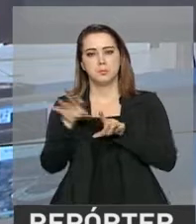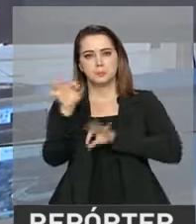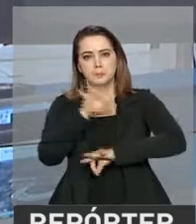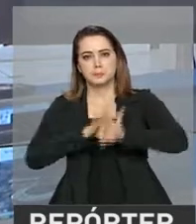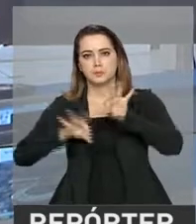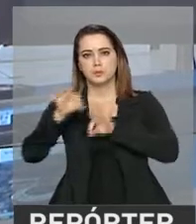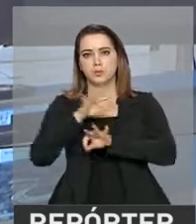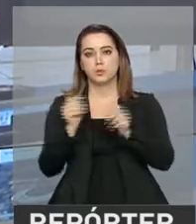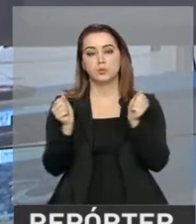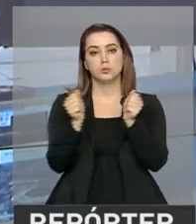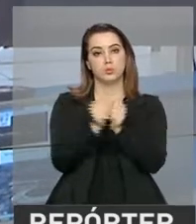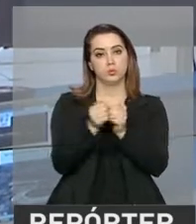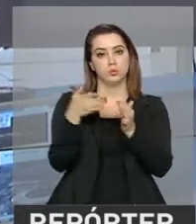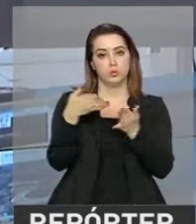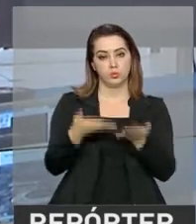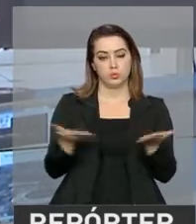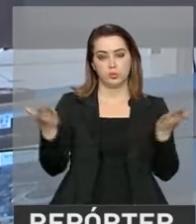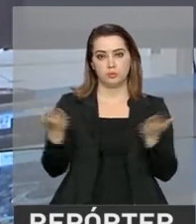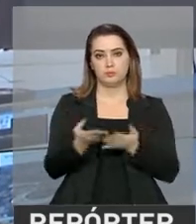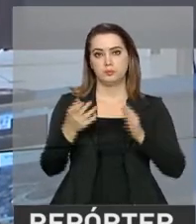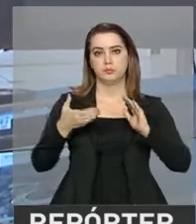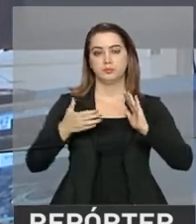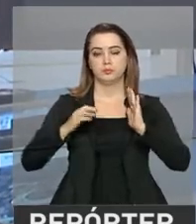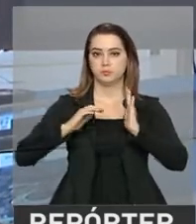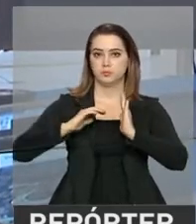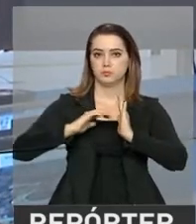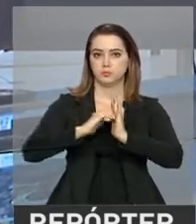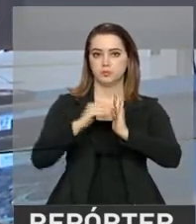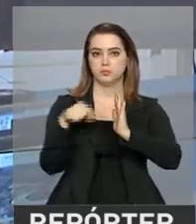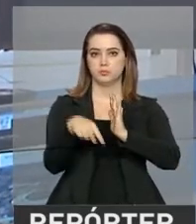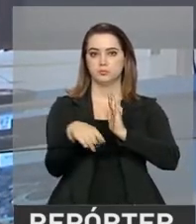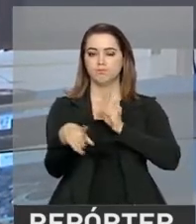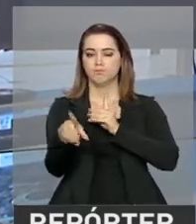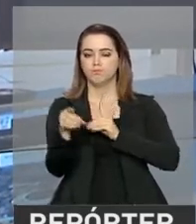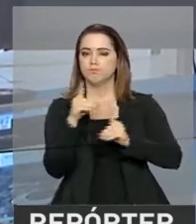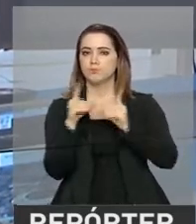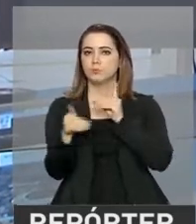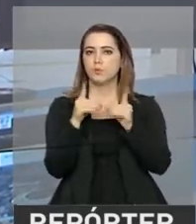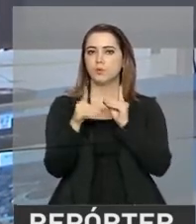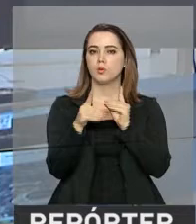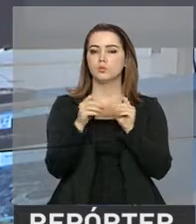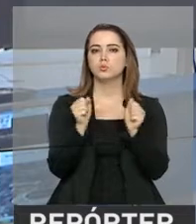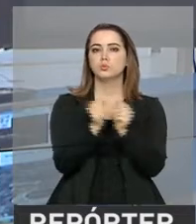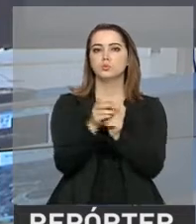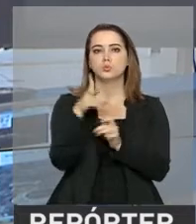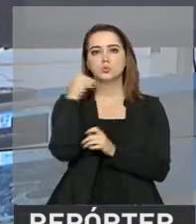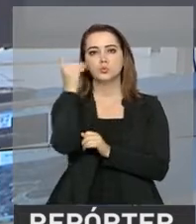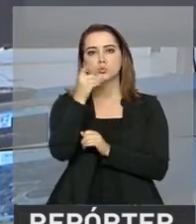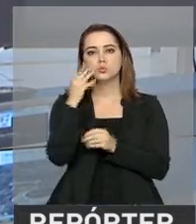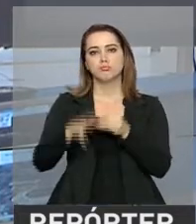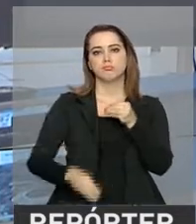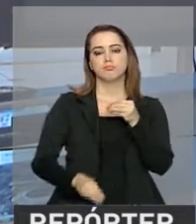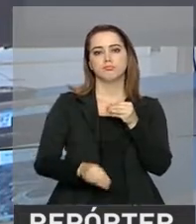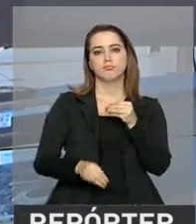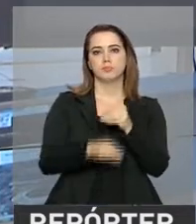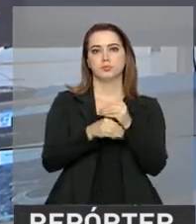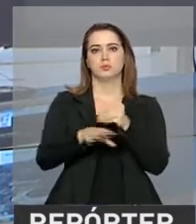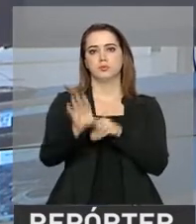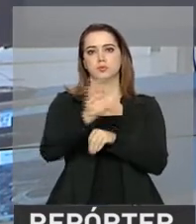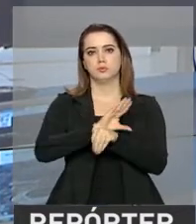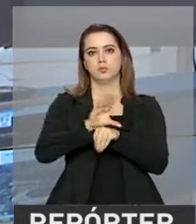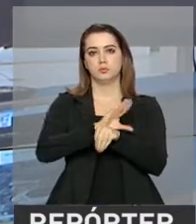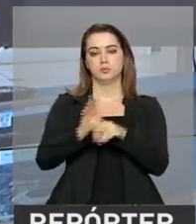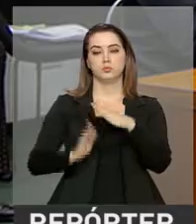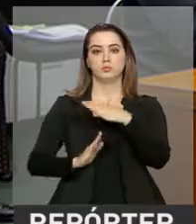Planejamento estiveram hoje na Câmara dos Deputados para debater com os parlamentares a proposta de emenda constitucional que limita os gastos